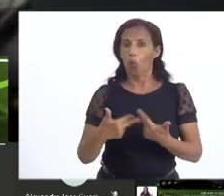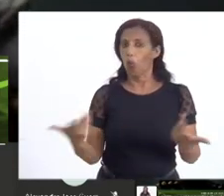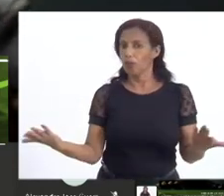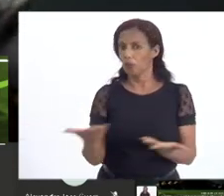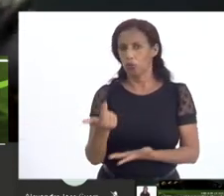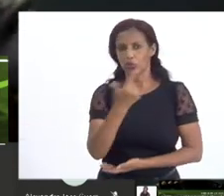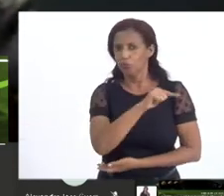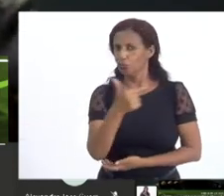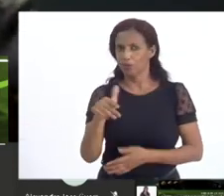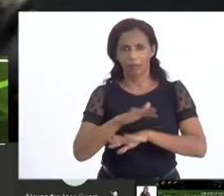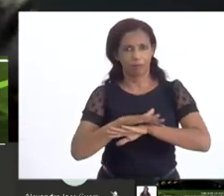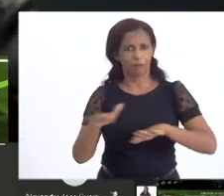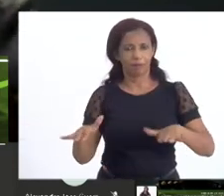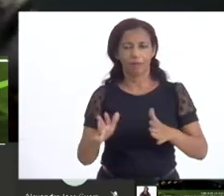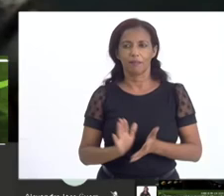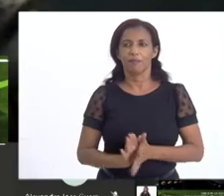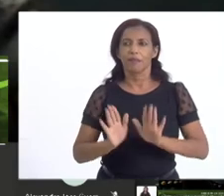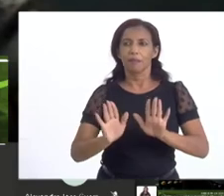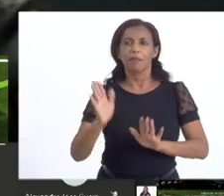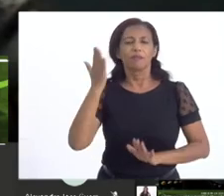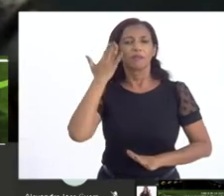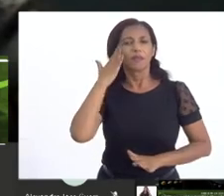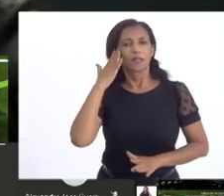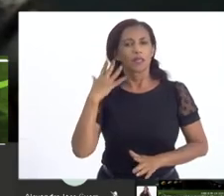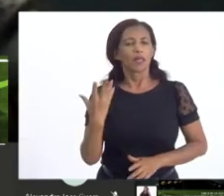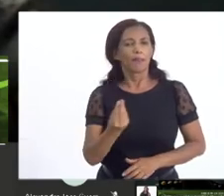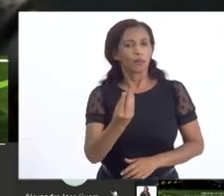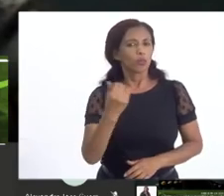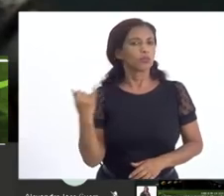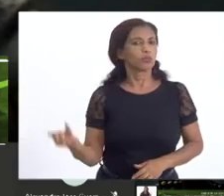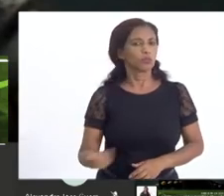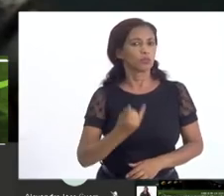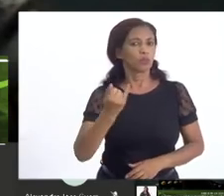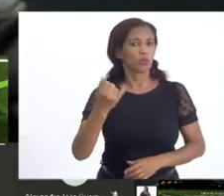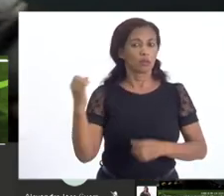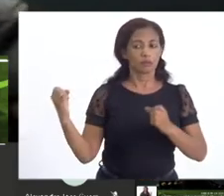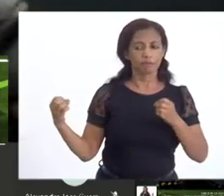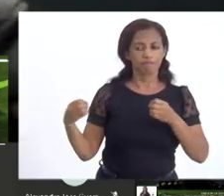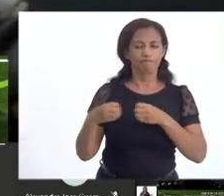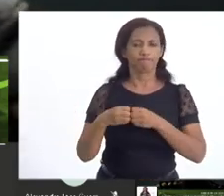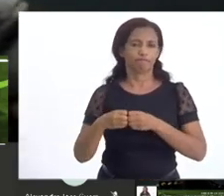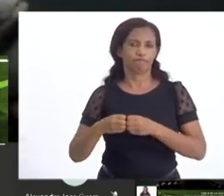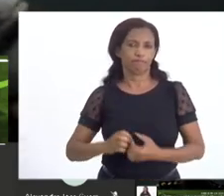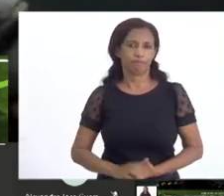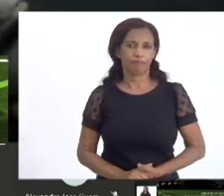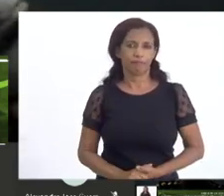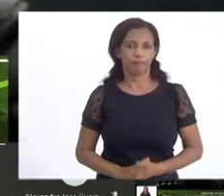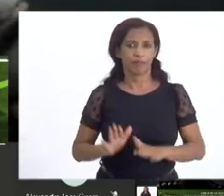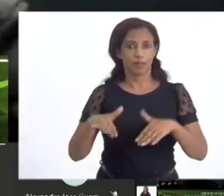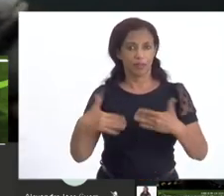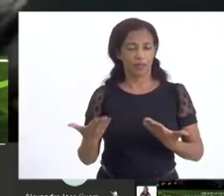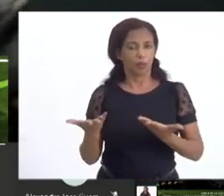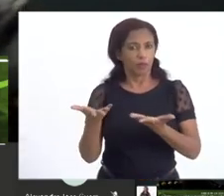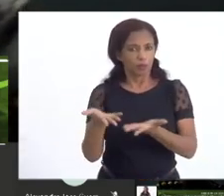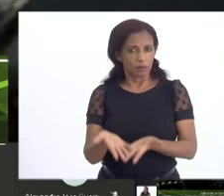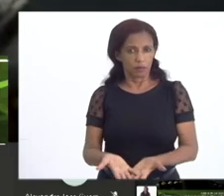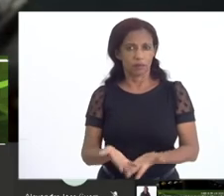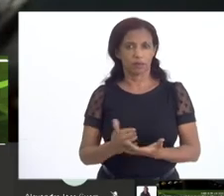não temos mais, porém a gente entende que é muito importante essa aproximação. Então, assim, eu quero